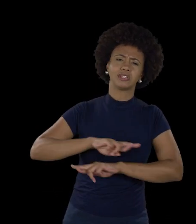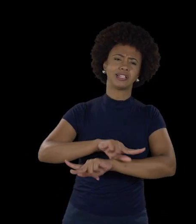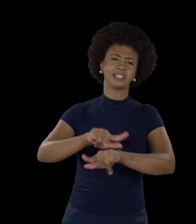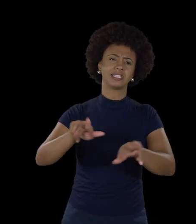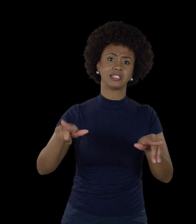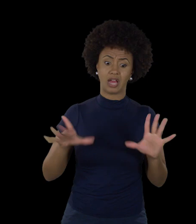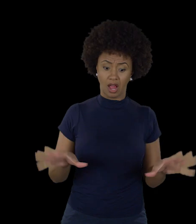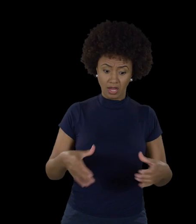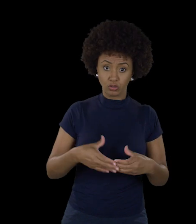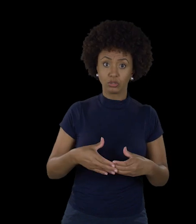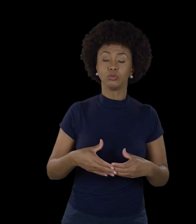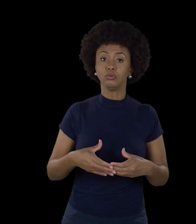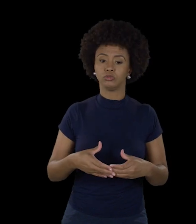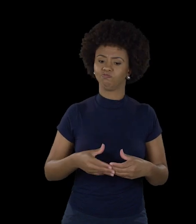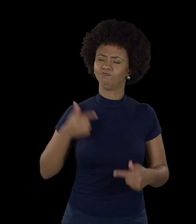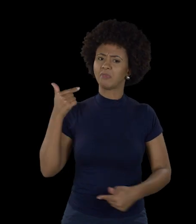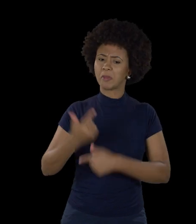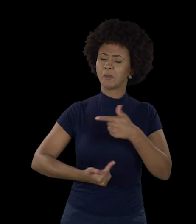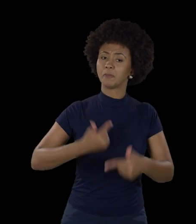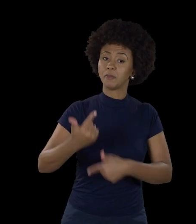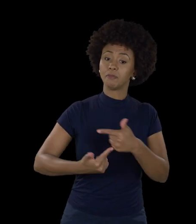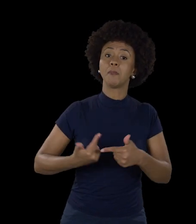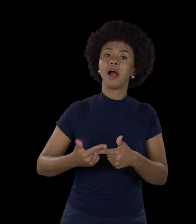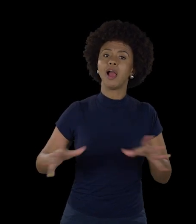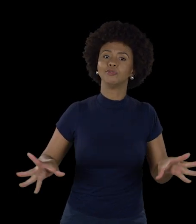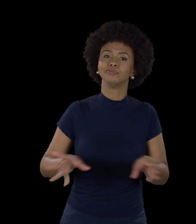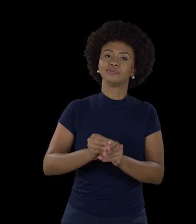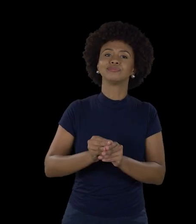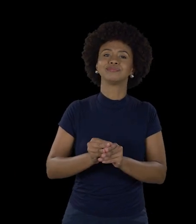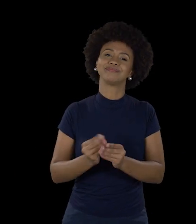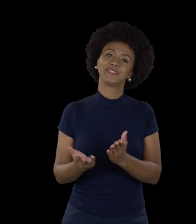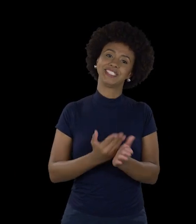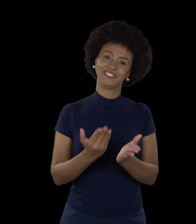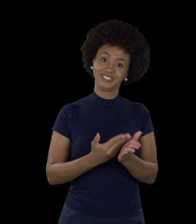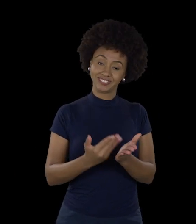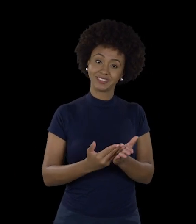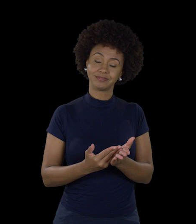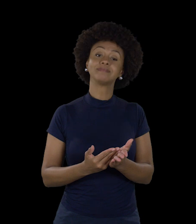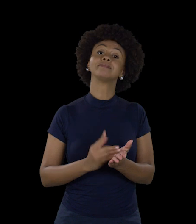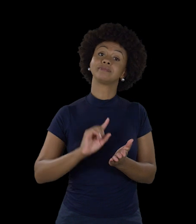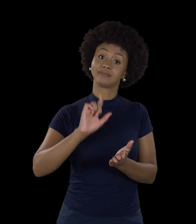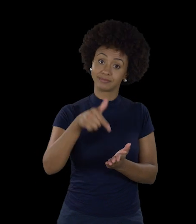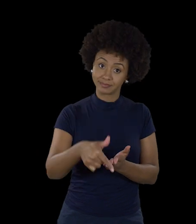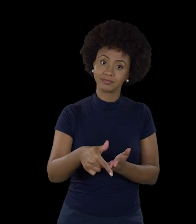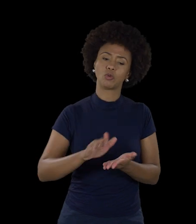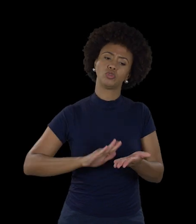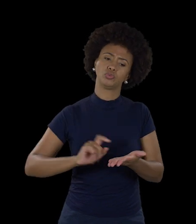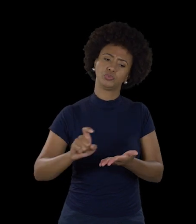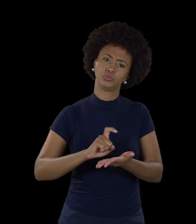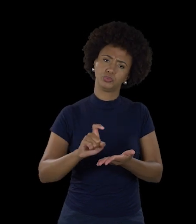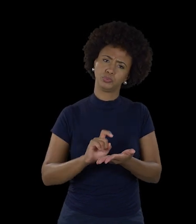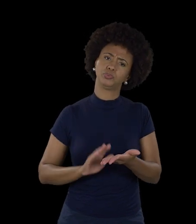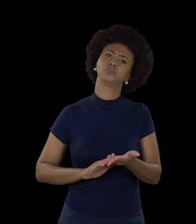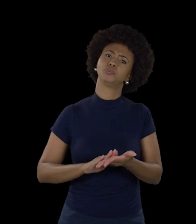o trabalho dessa equipe acabou dando origem ao conteúdo do livro, que foi mandado posteriormente para impressão na gráfica. E